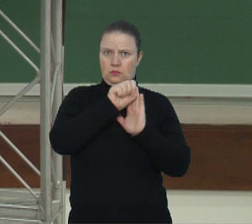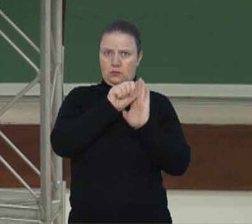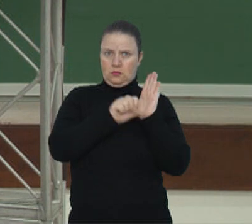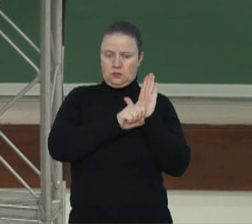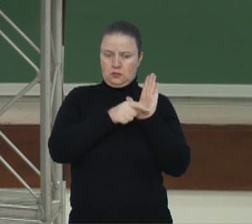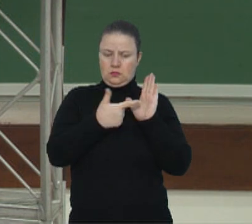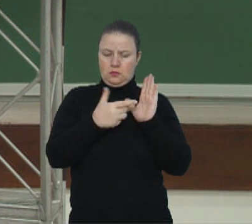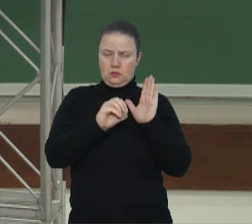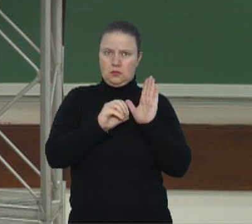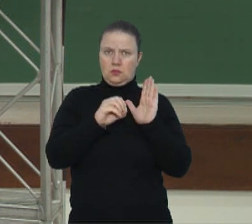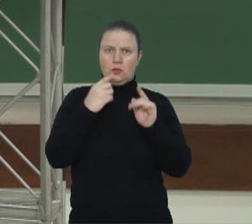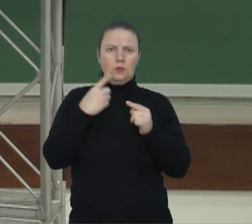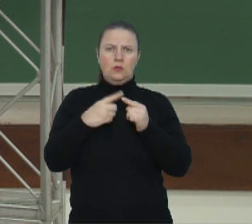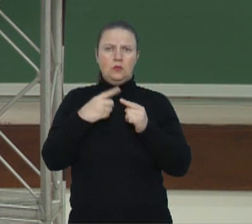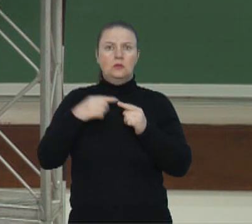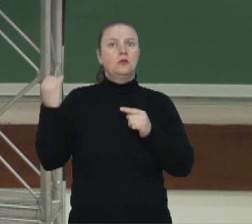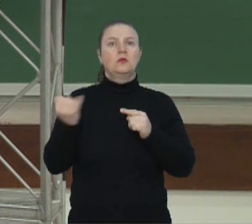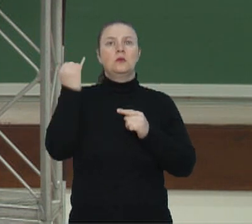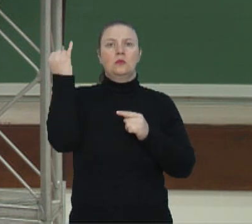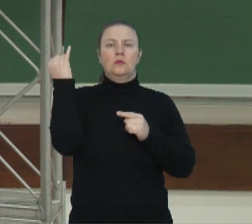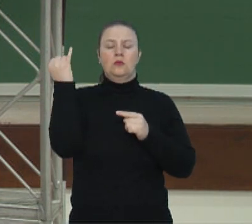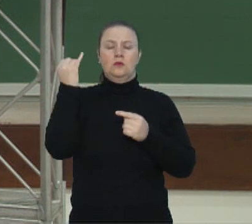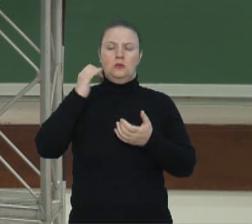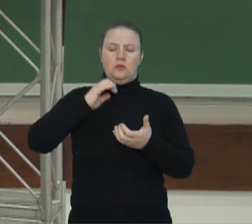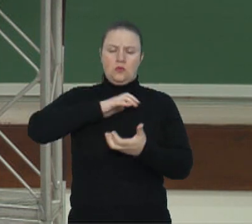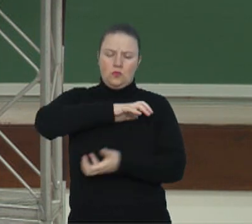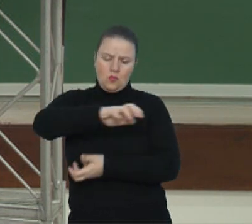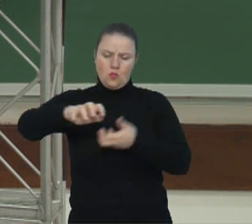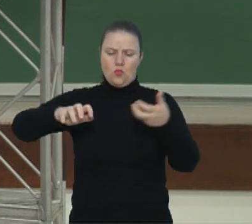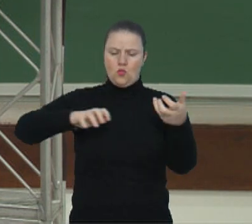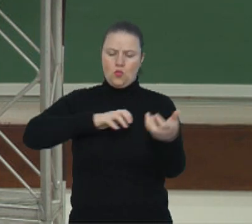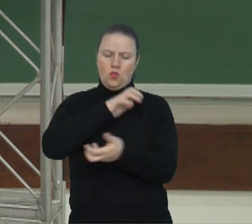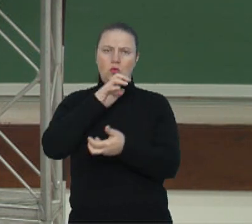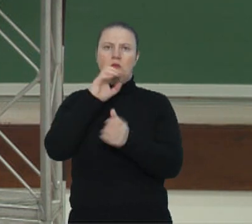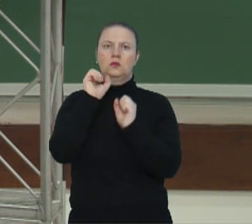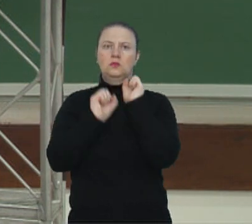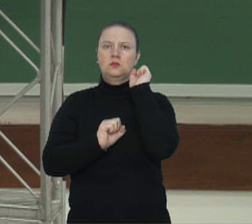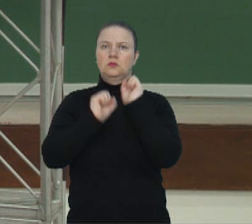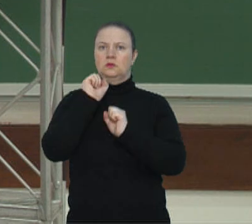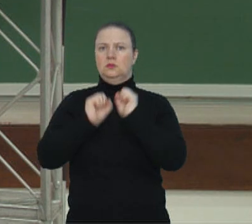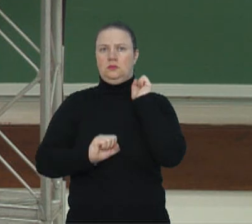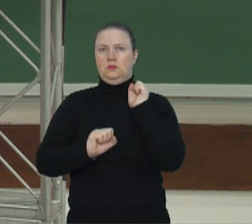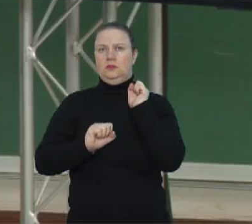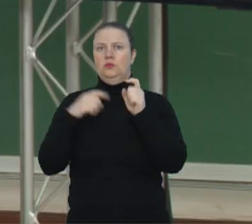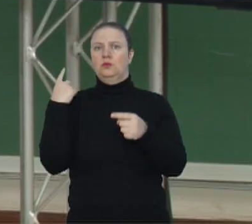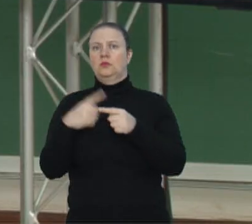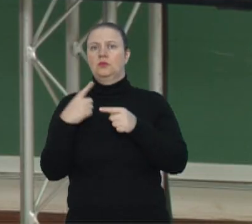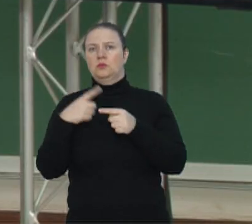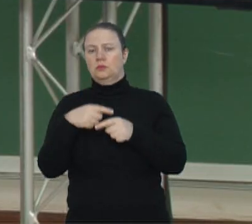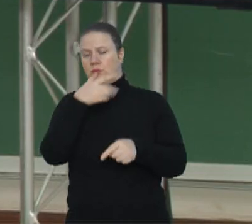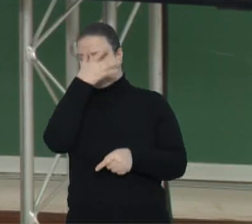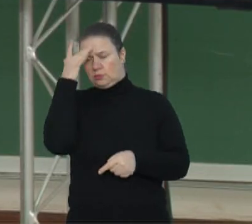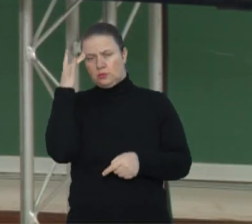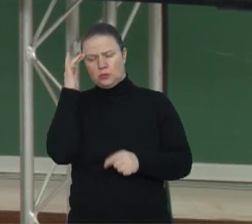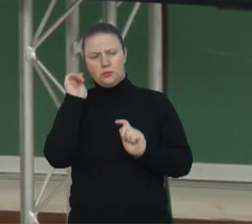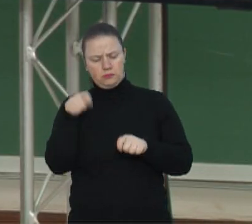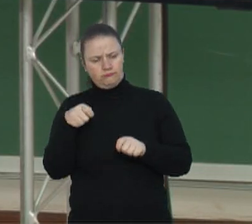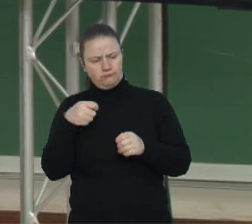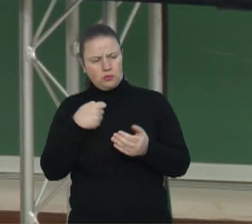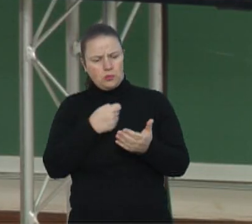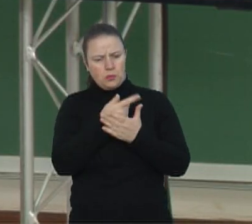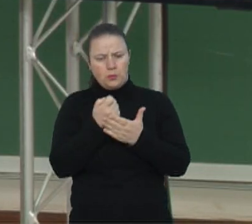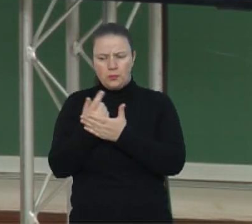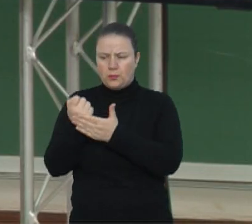da revolução industrial? Porque as pessoas começaram a ter mais acesso a produtos industrializados, né?